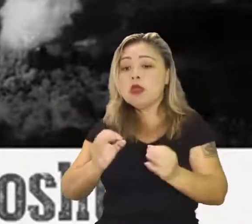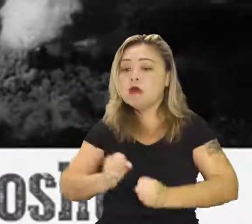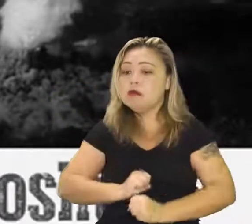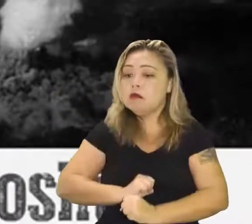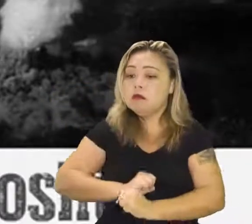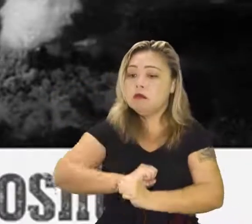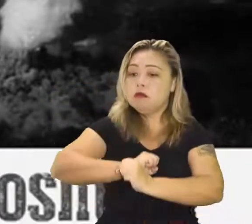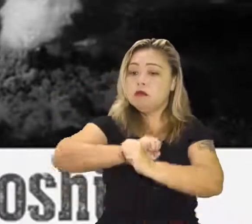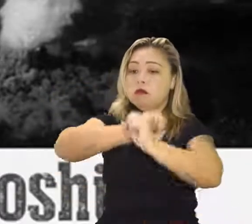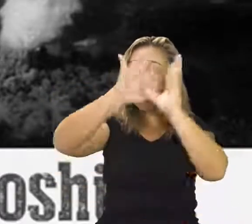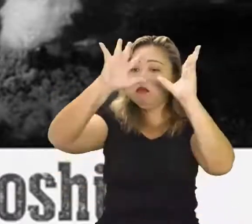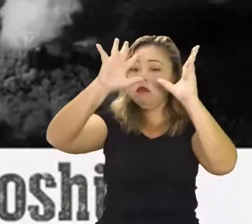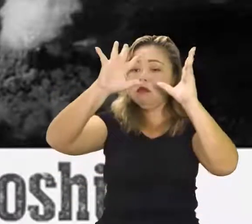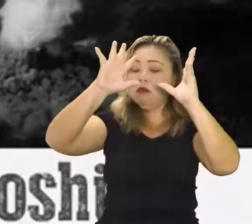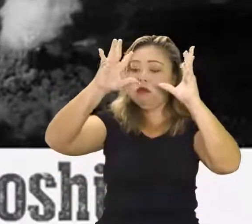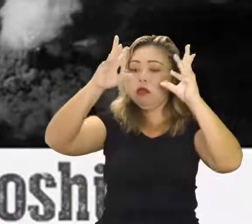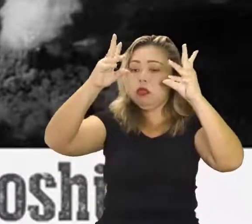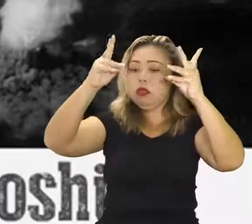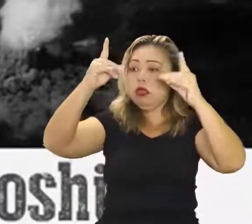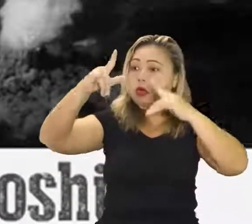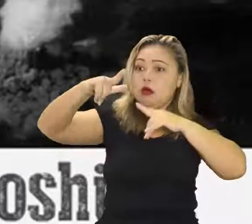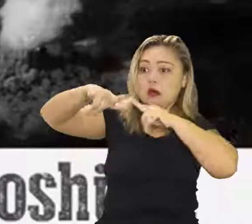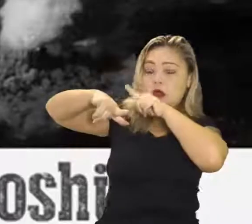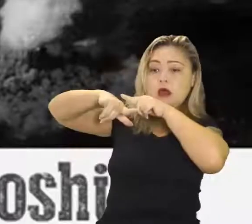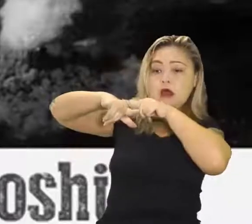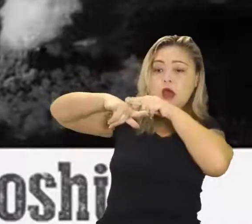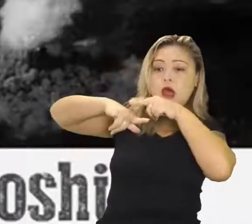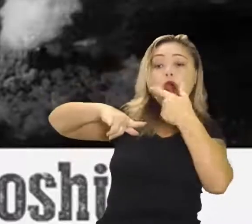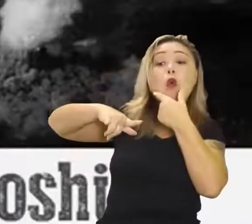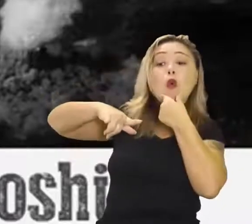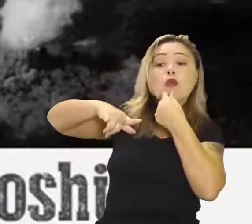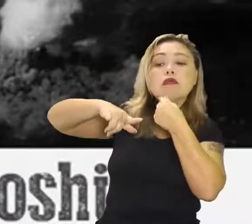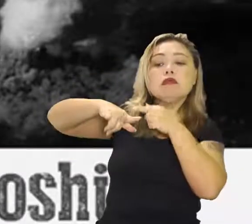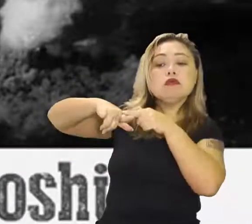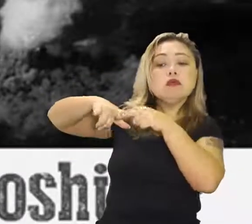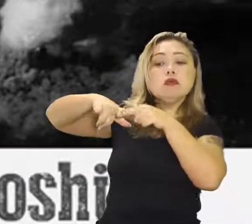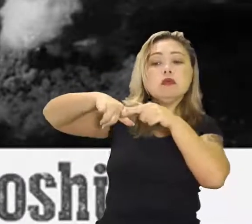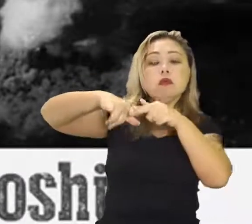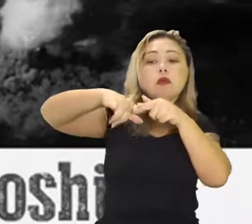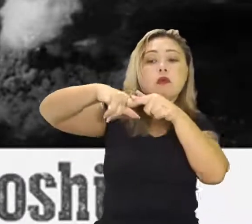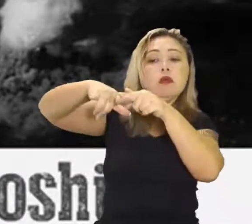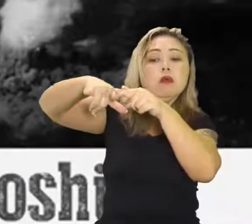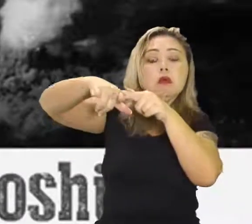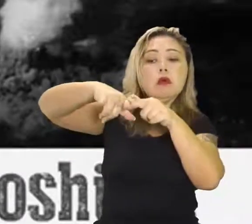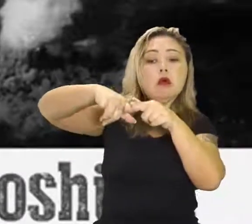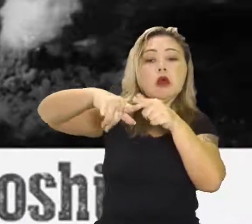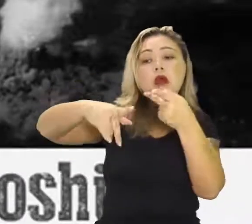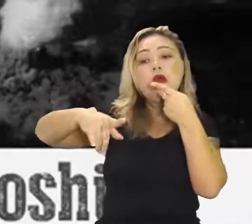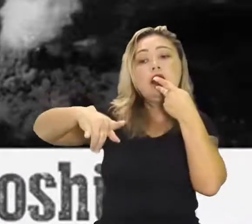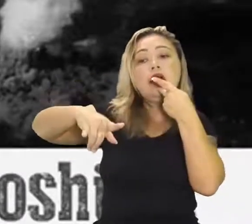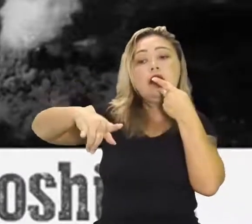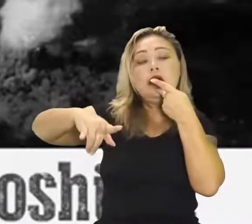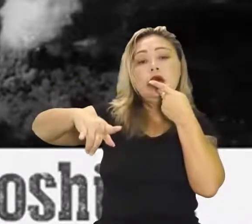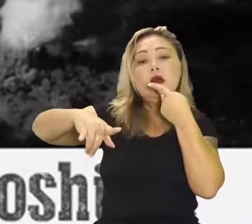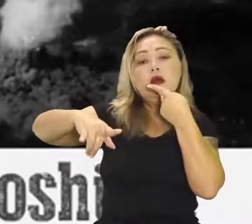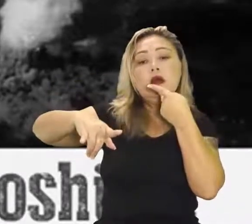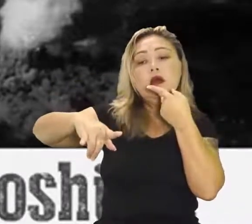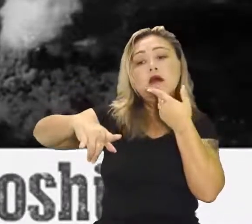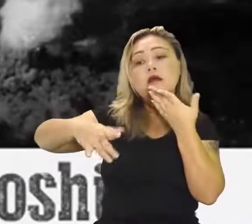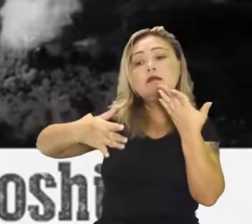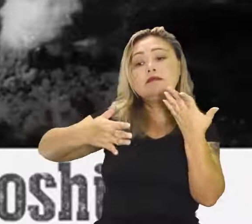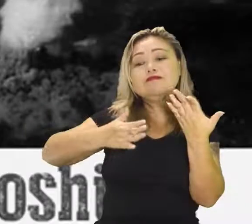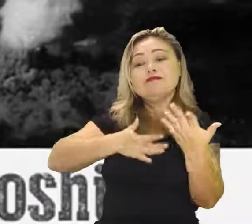Explode a bomba. O piloto que estava no avião até diz, meu